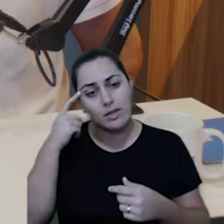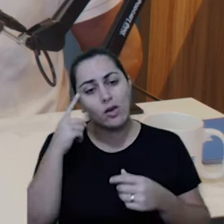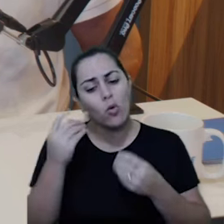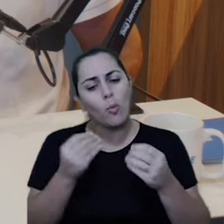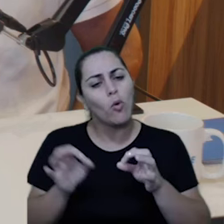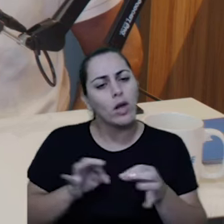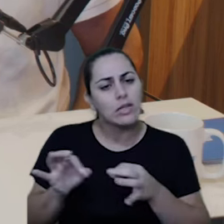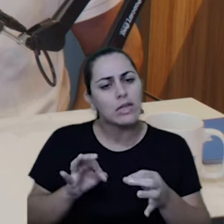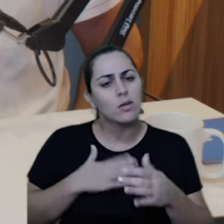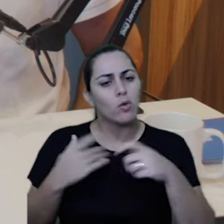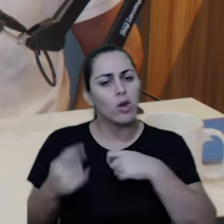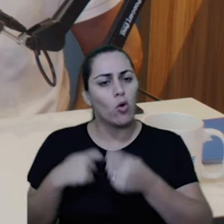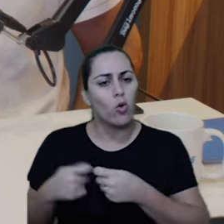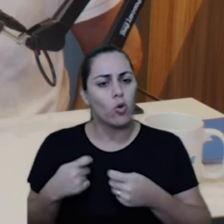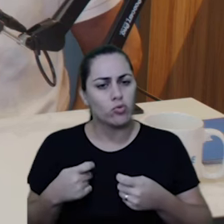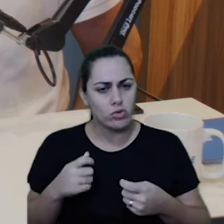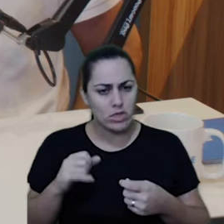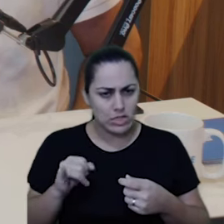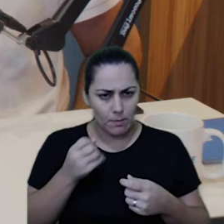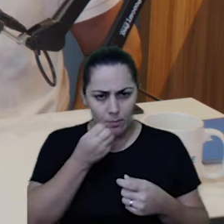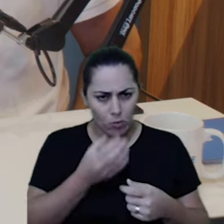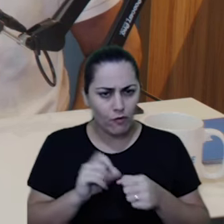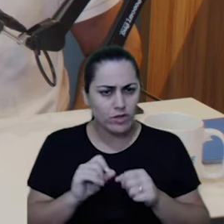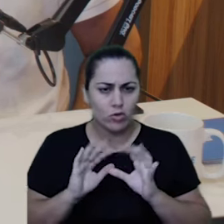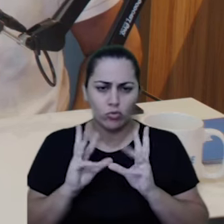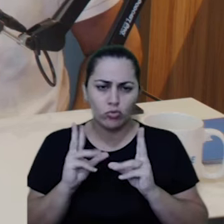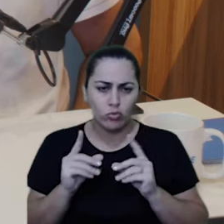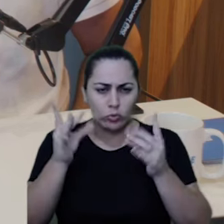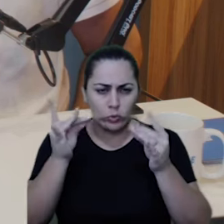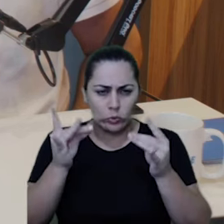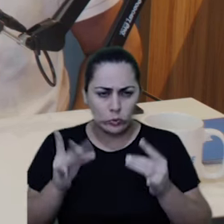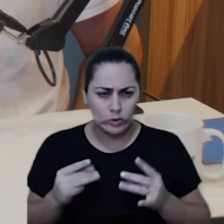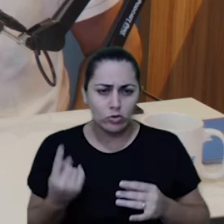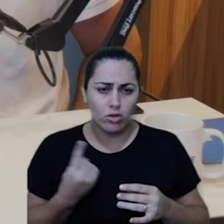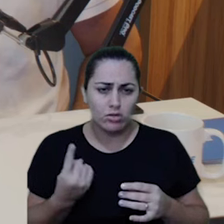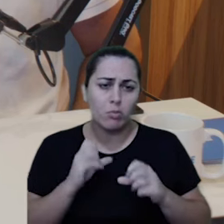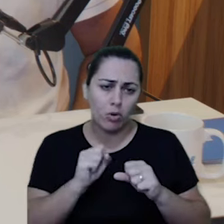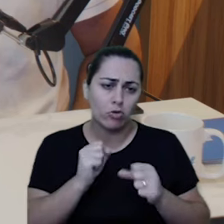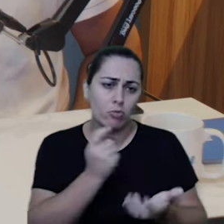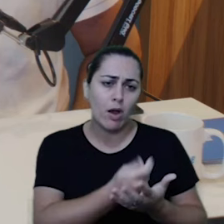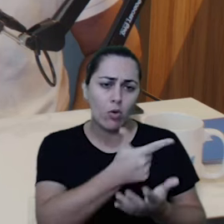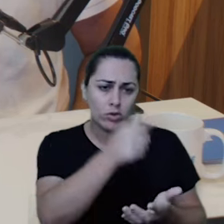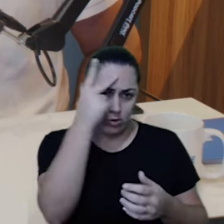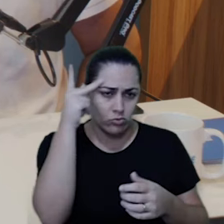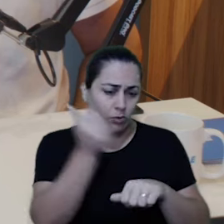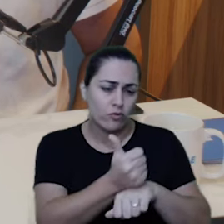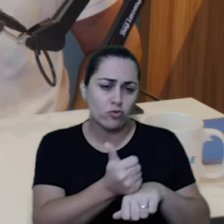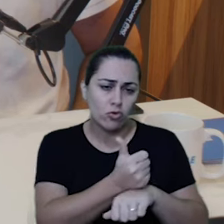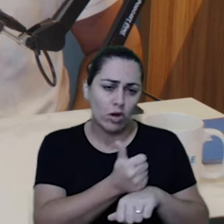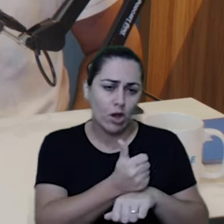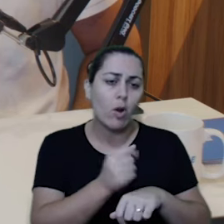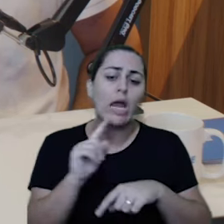até que ponto vale a pena eu seguir querendo fazer todo esse pormenor que eu poderia terceirizar facilmente e